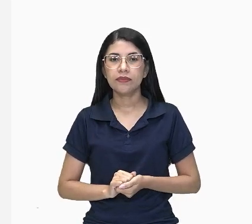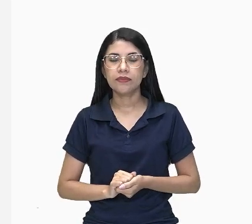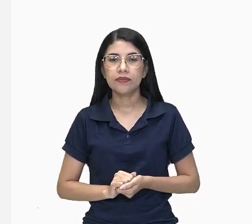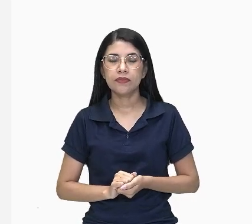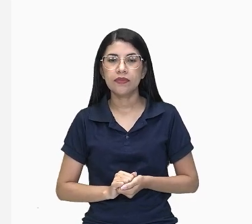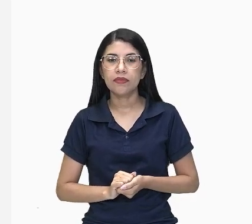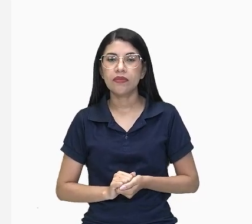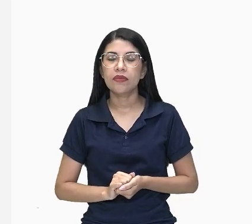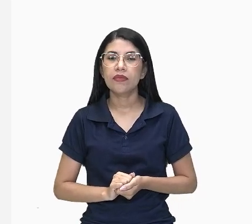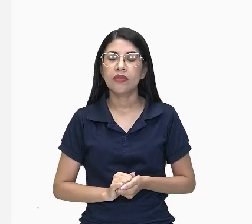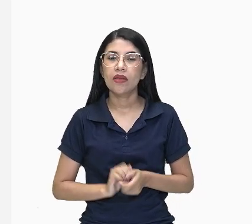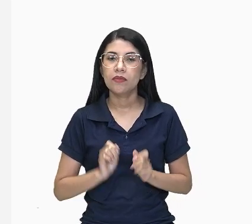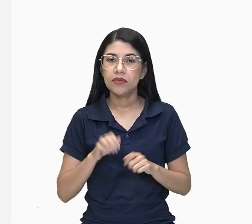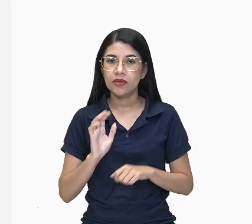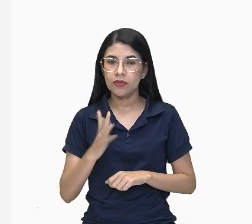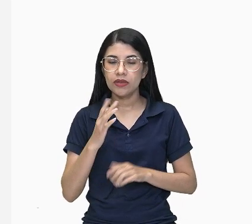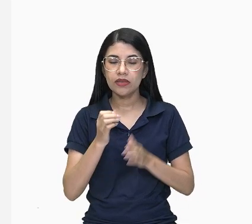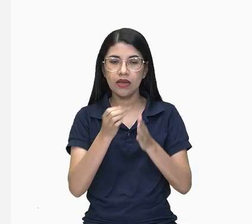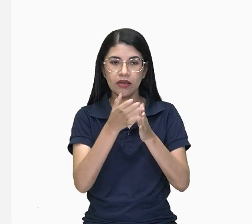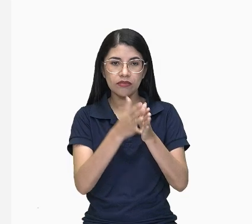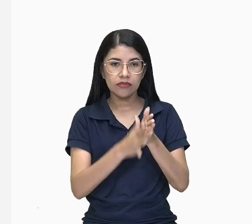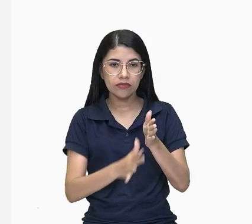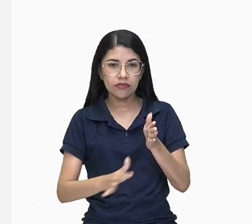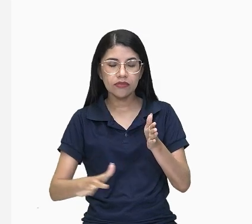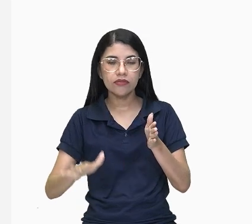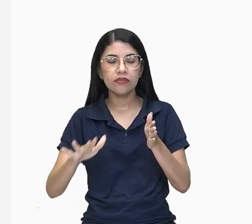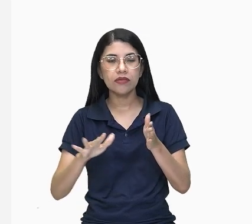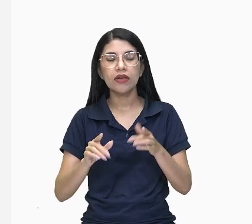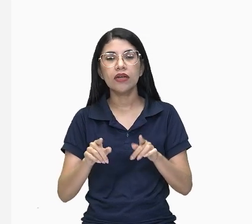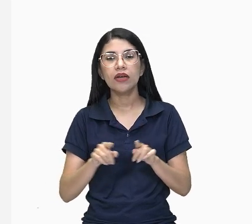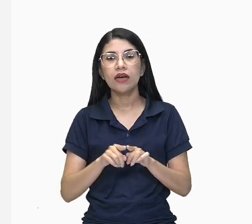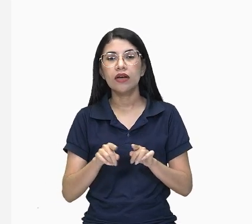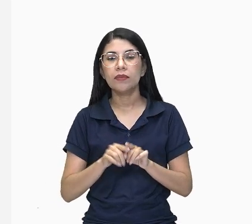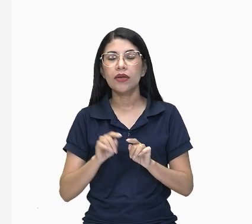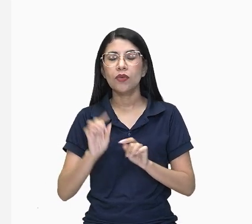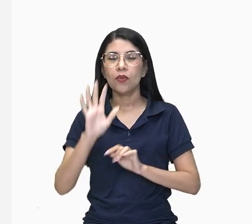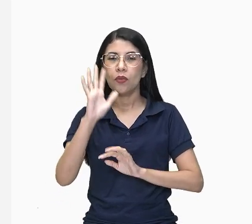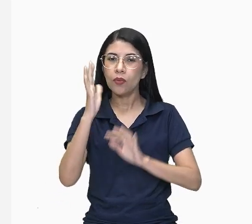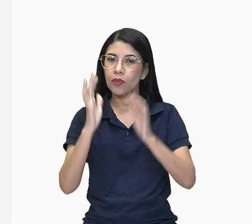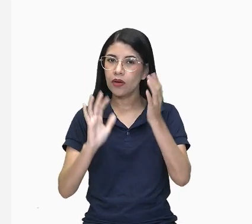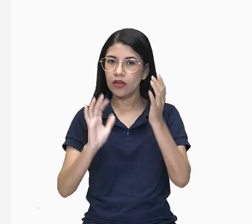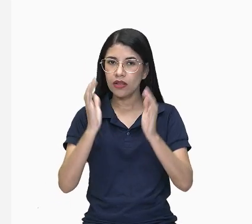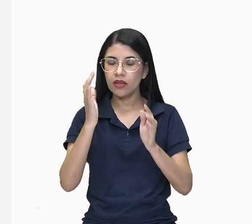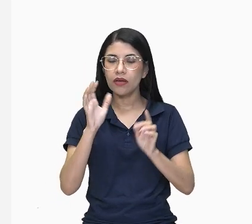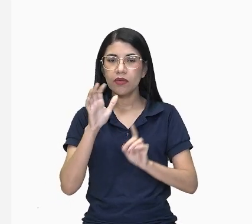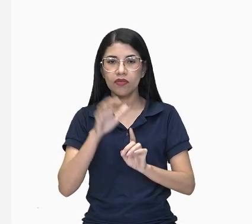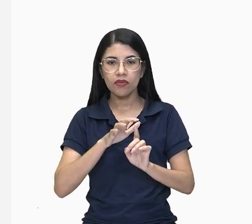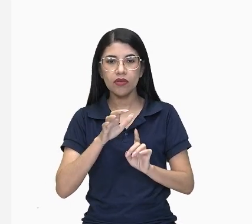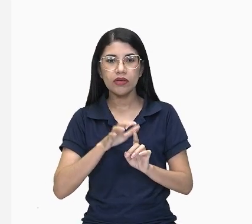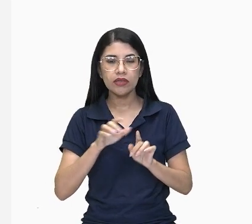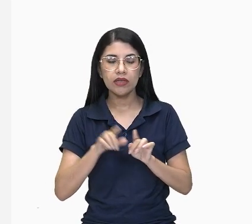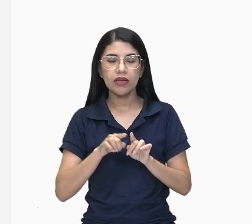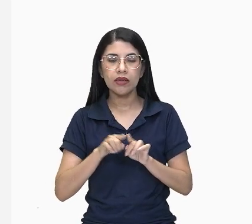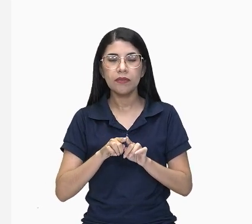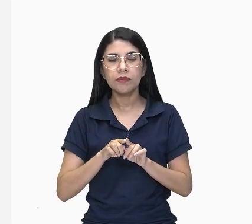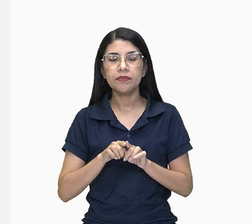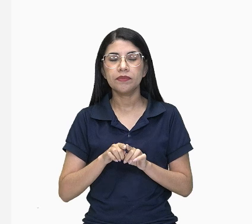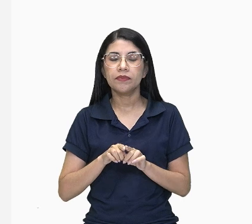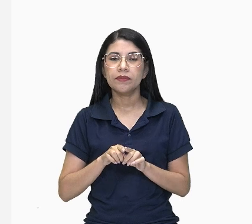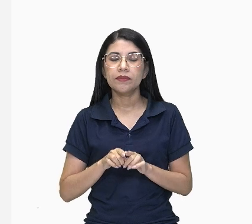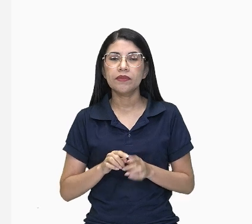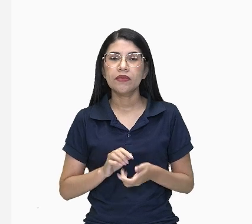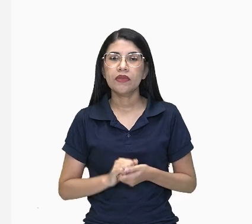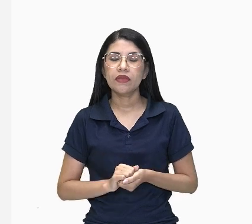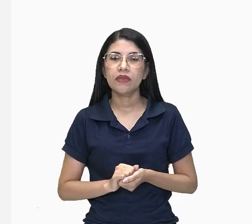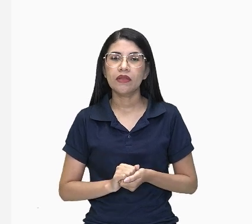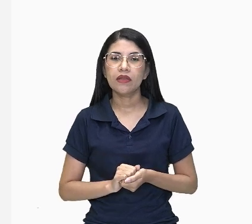para o fenômeno das terras caídas, e também os fatores climáticos também vão influenciar. O clima, né, onde